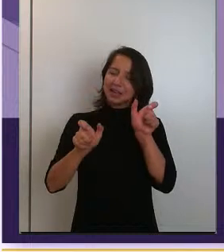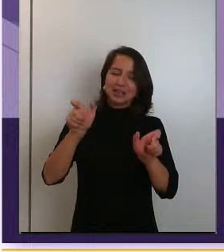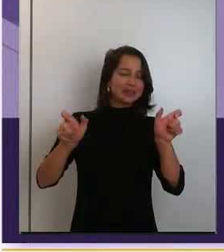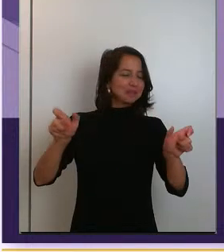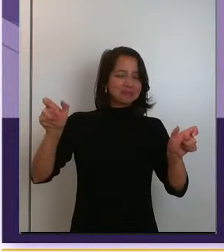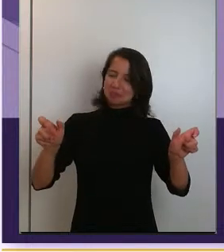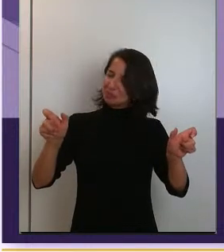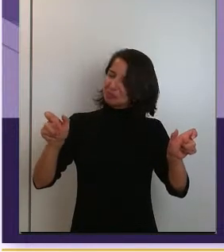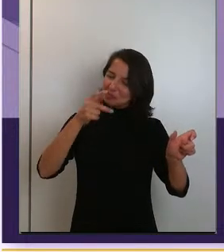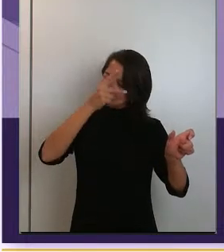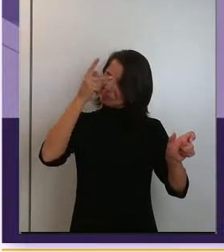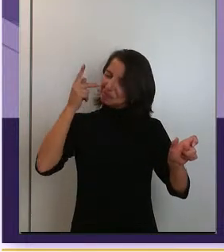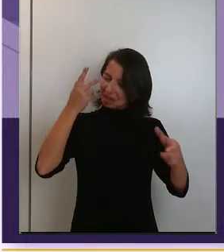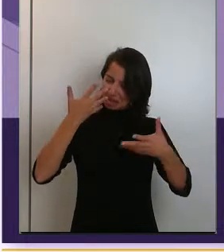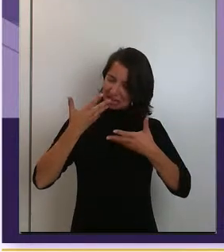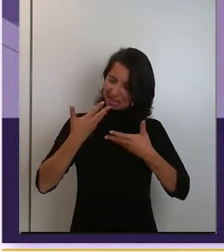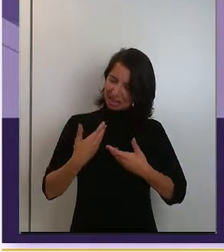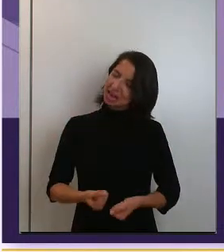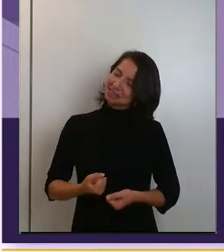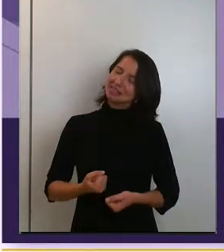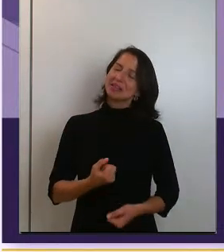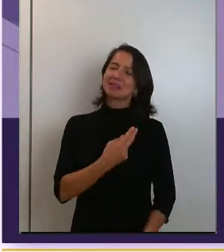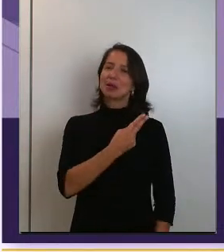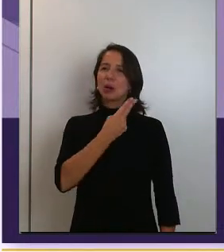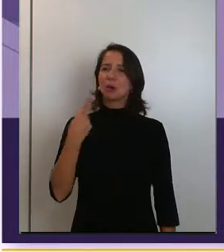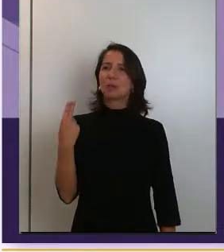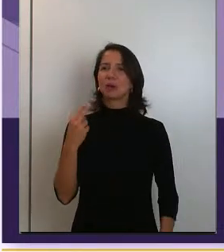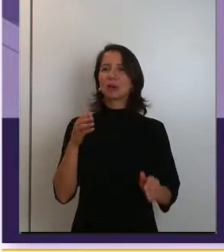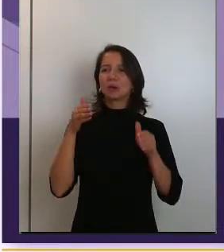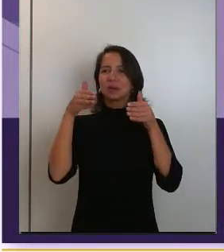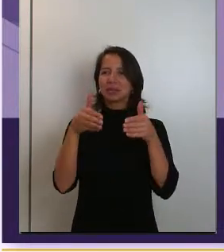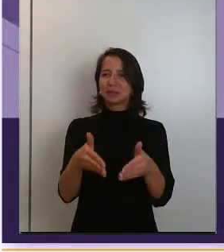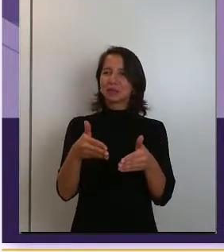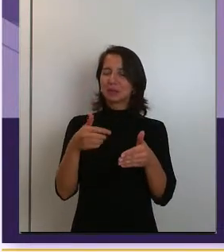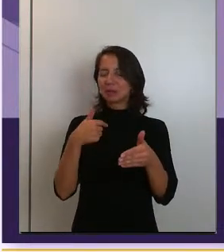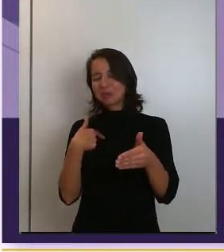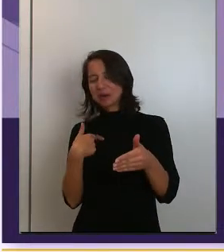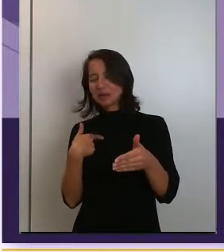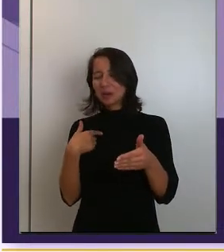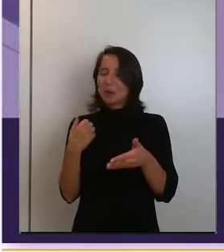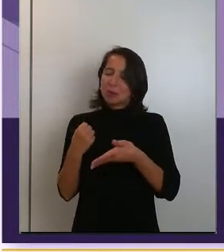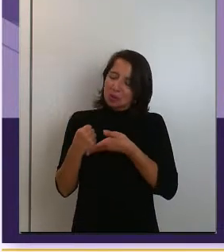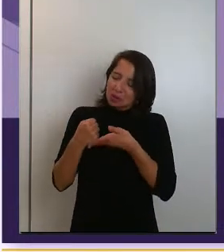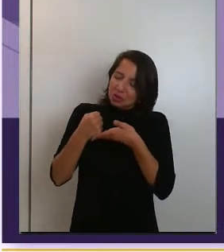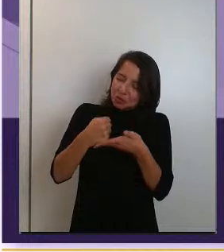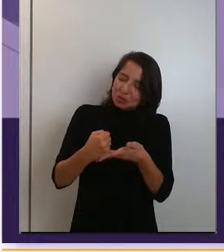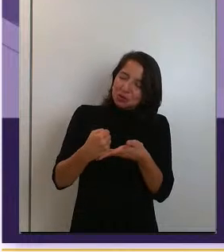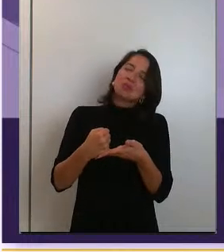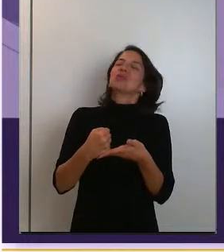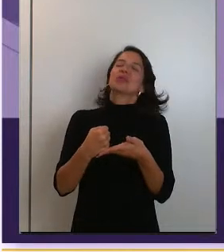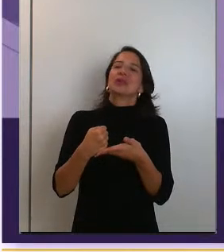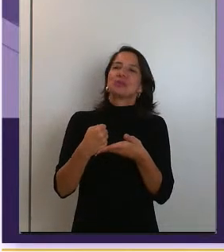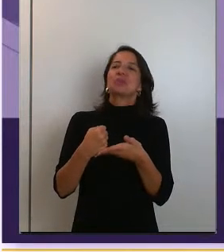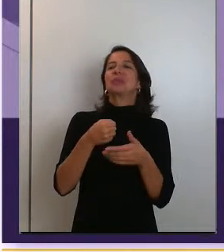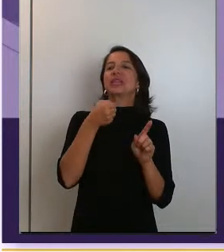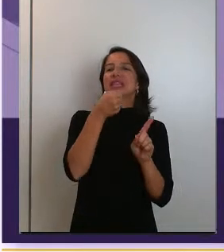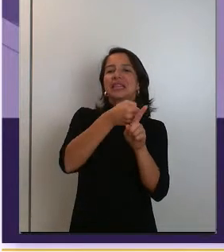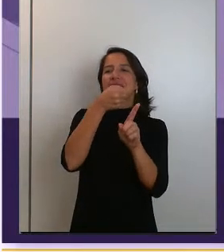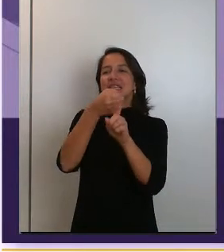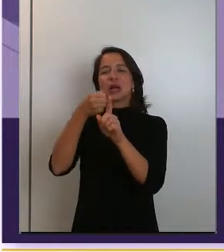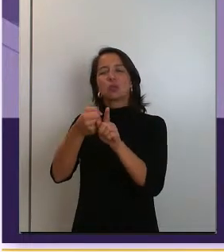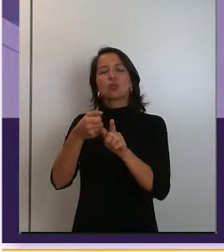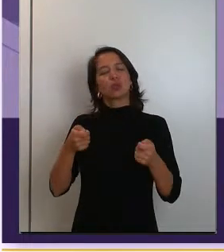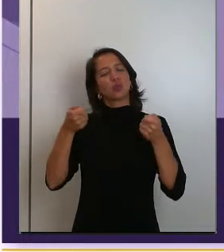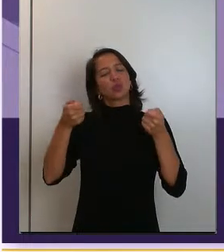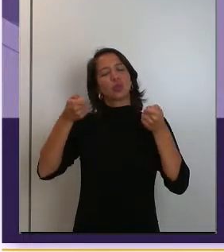nome para que eu possa dar minha pequena contribuição nessa batalha pela igualdade, que é a coisa que tem que ser parte da